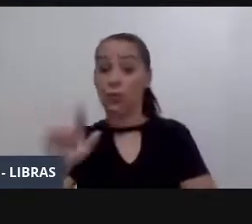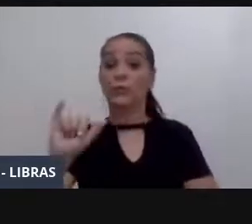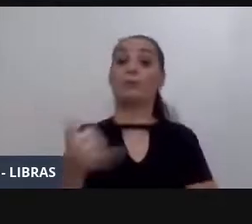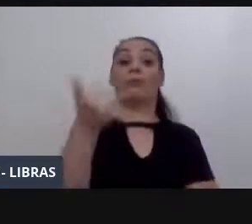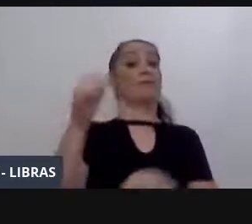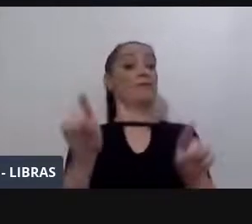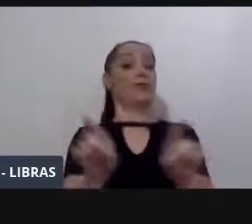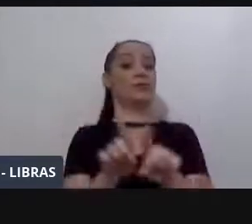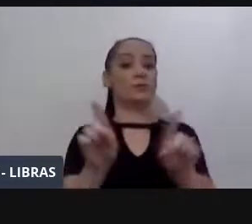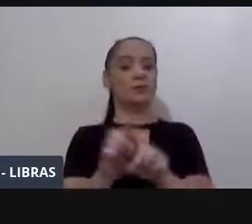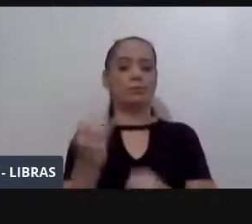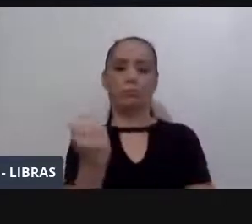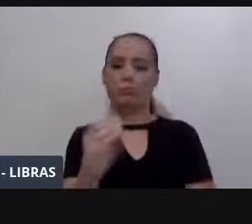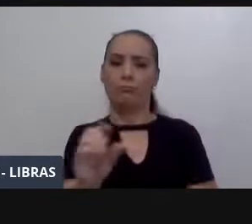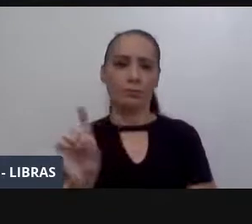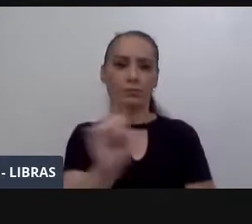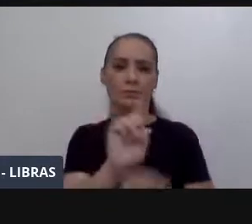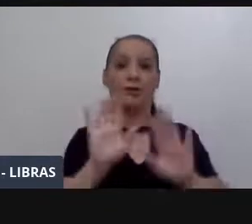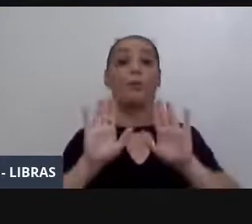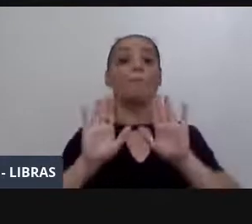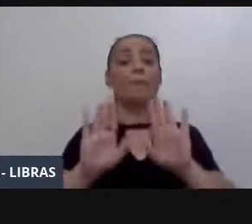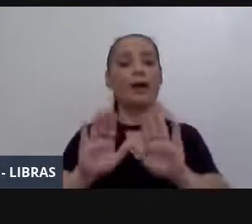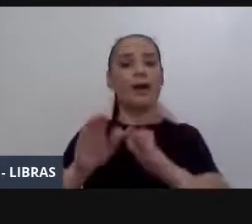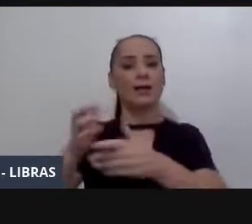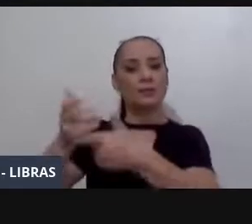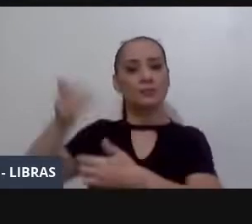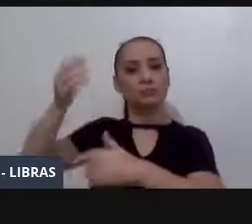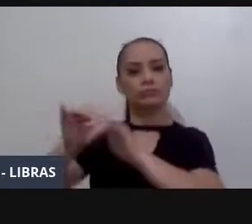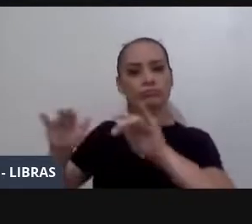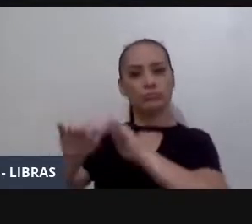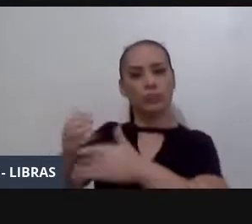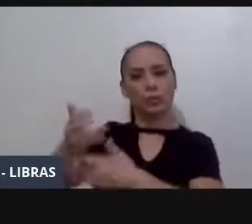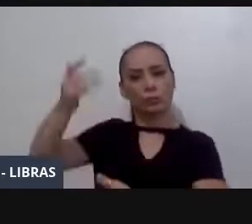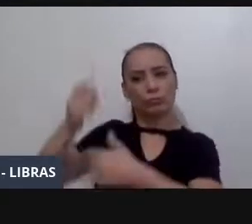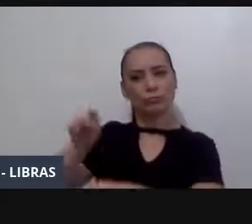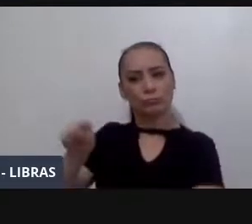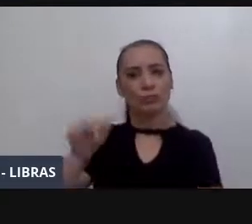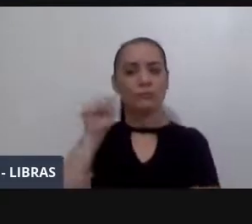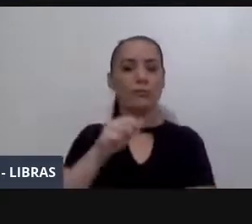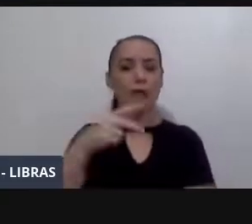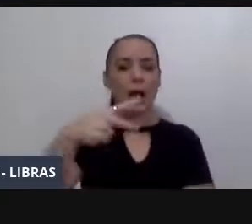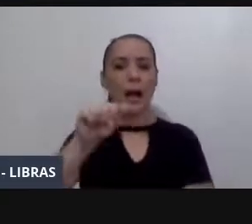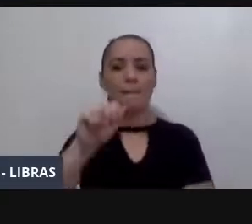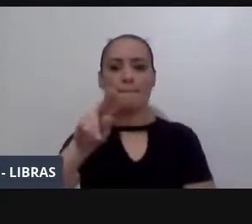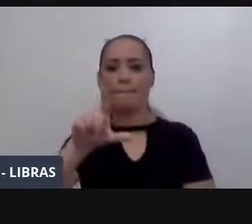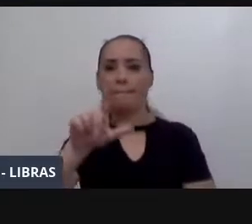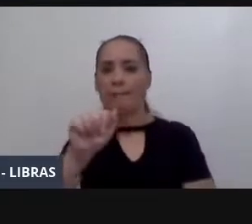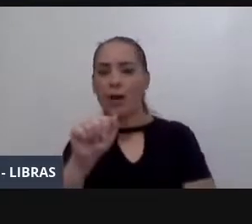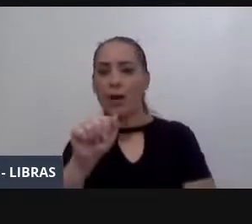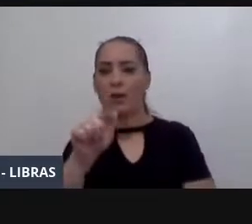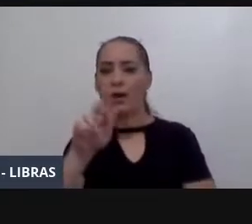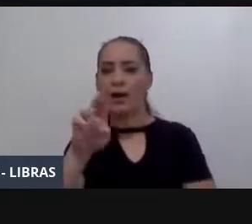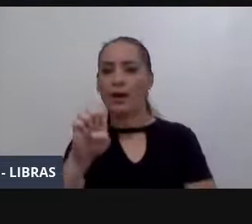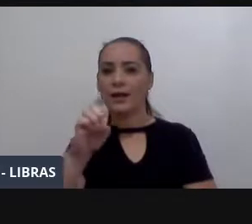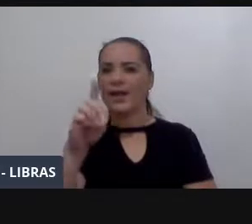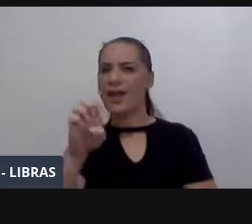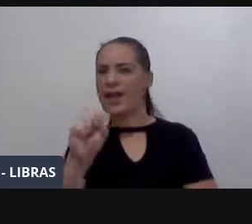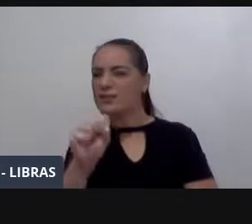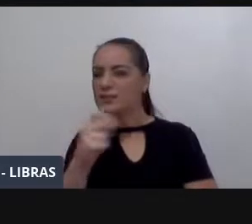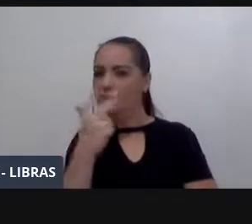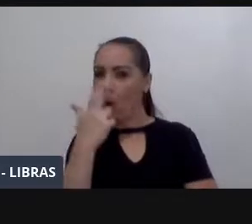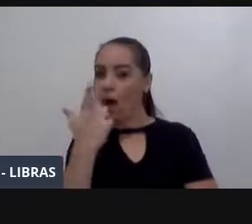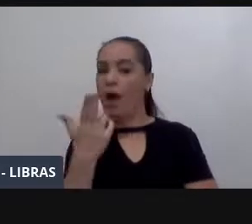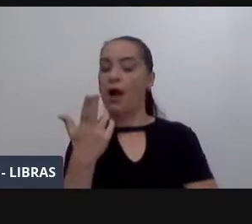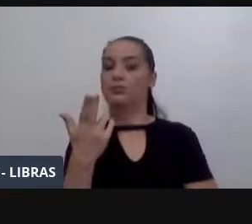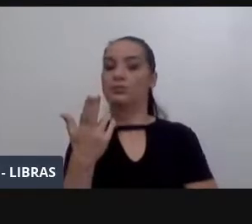aqui colocada, mas que eu li no chat da Paula Gertzen, uma coisa assim, que ela falou, não tô reclamando da fala